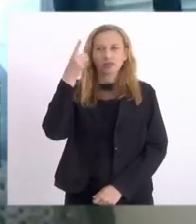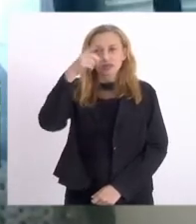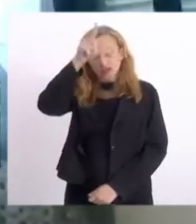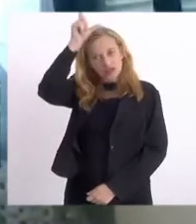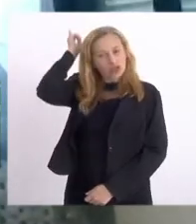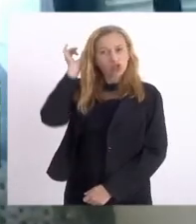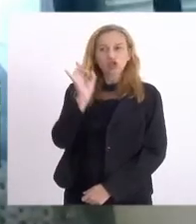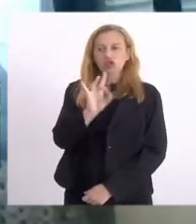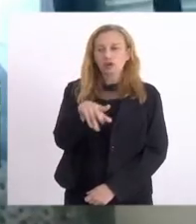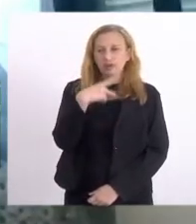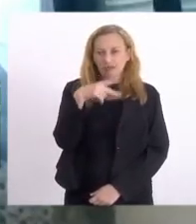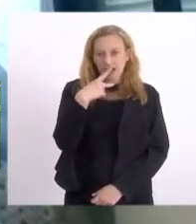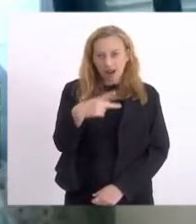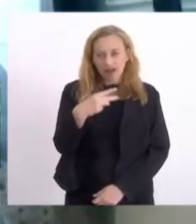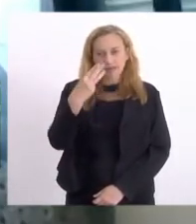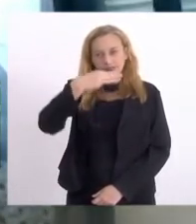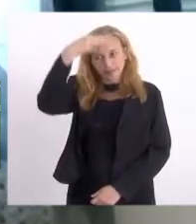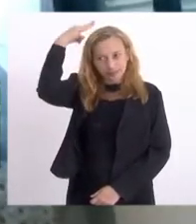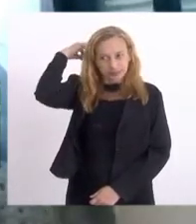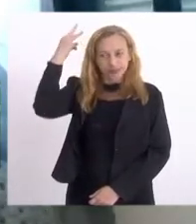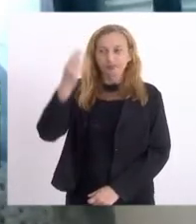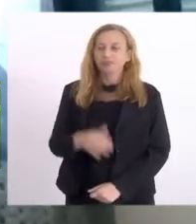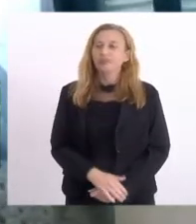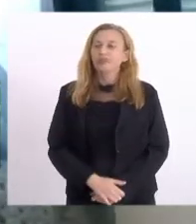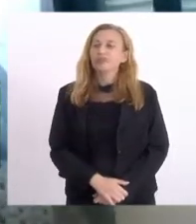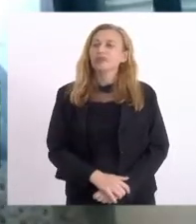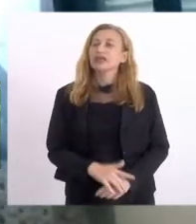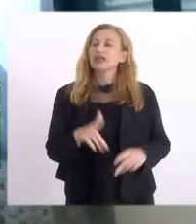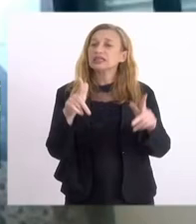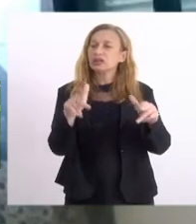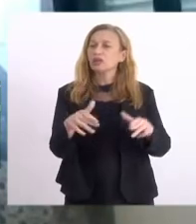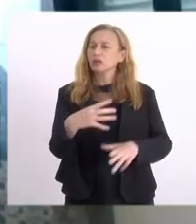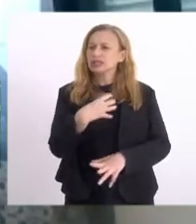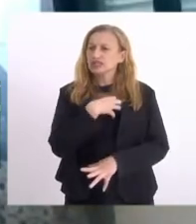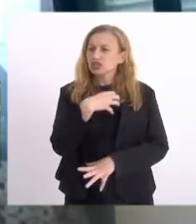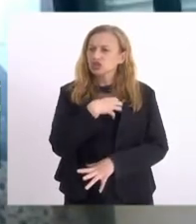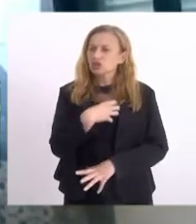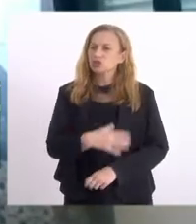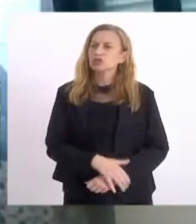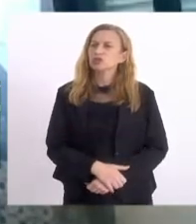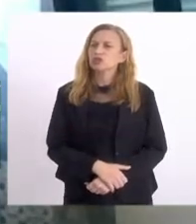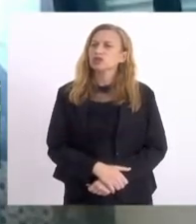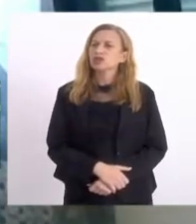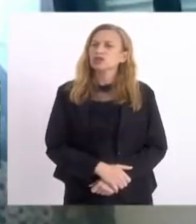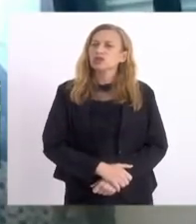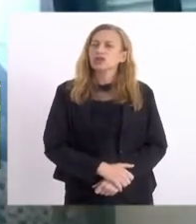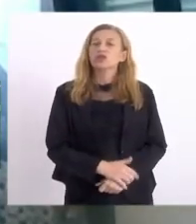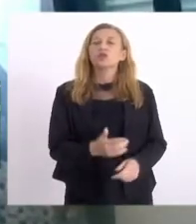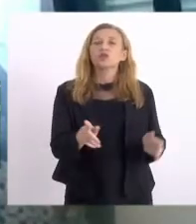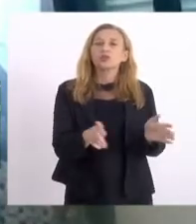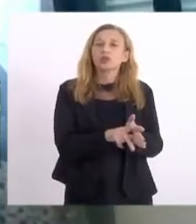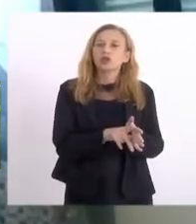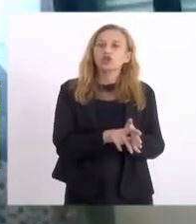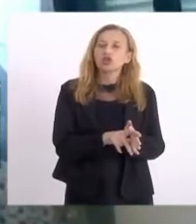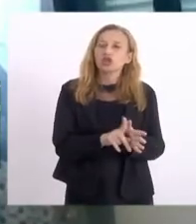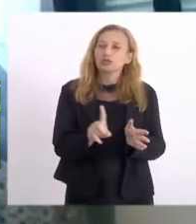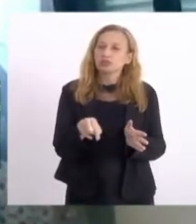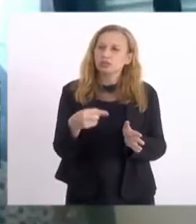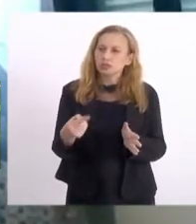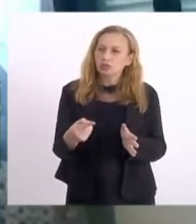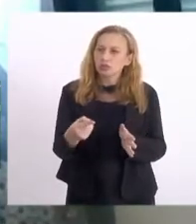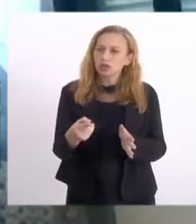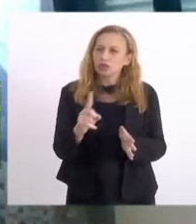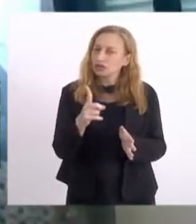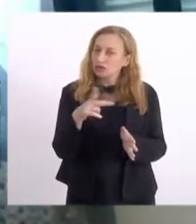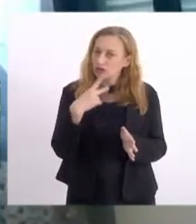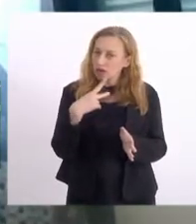para complementar, Márcio Pacheco, nesse mesmo sentido, tem o projeto seguinte, que a gente não